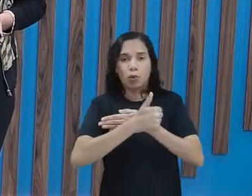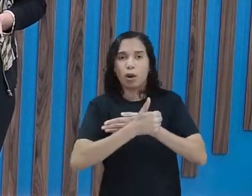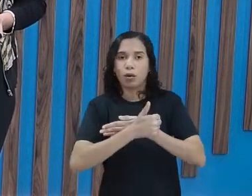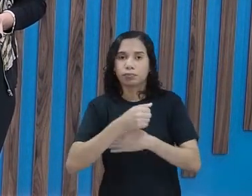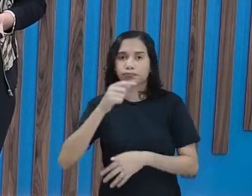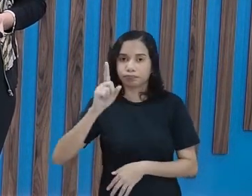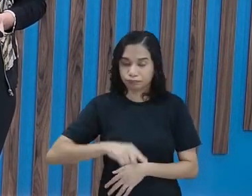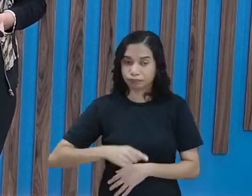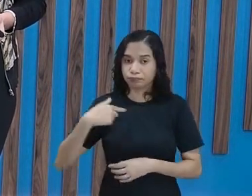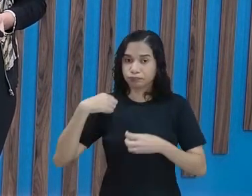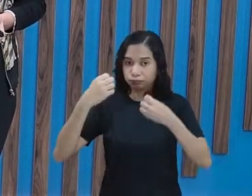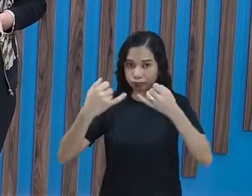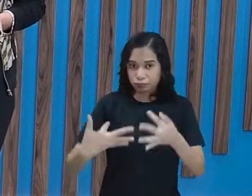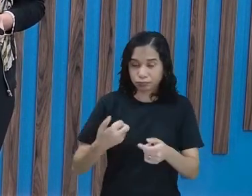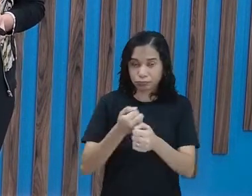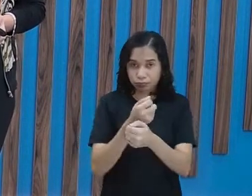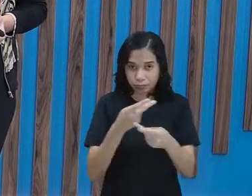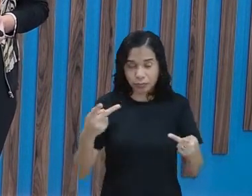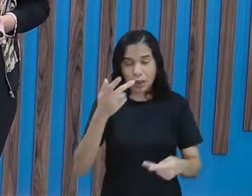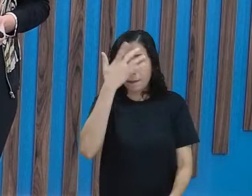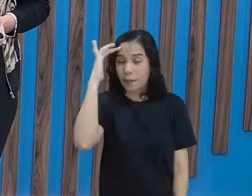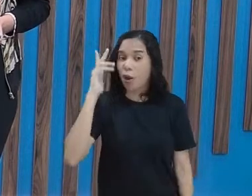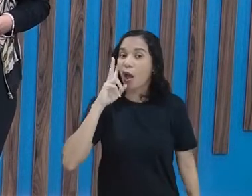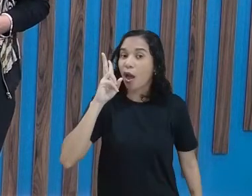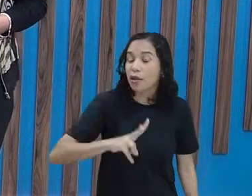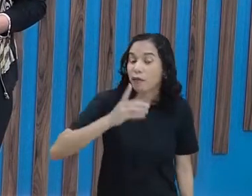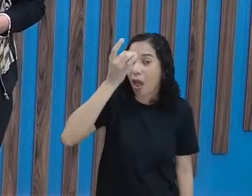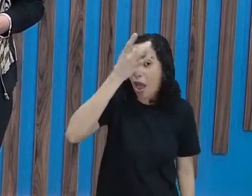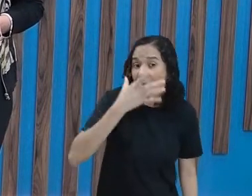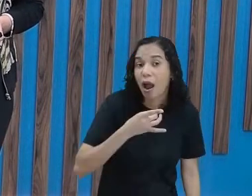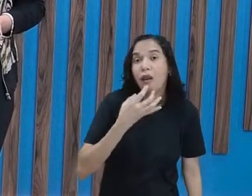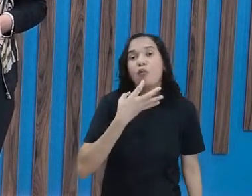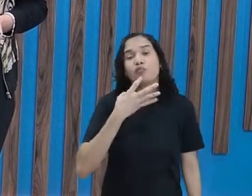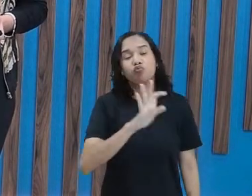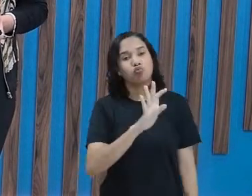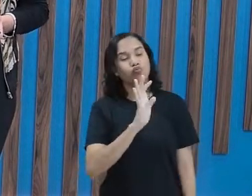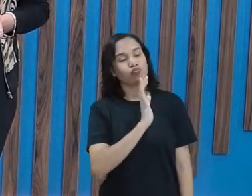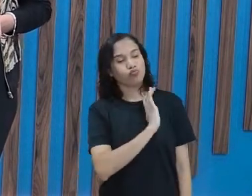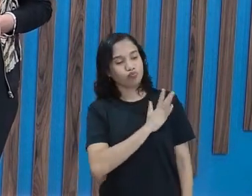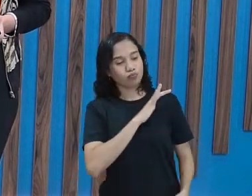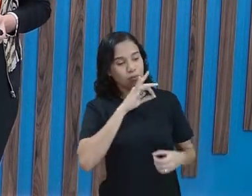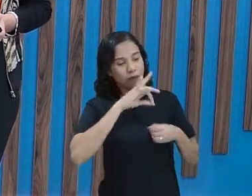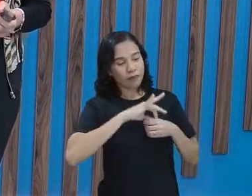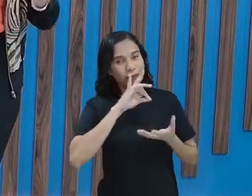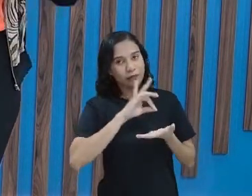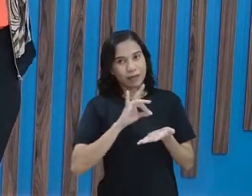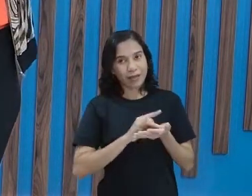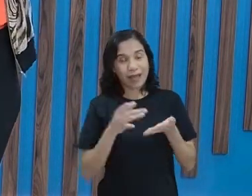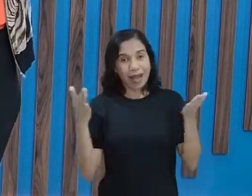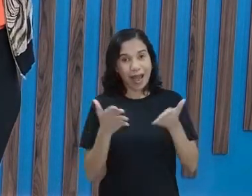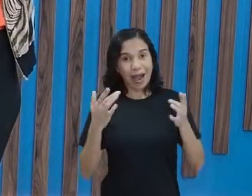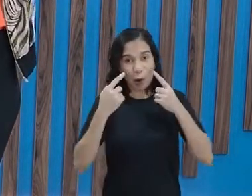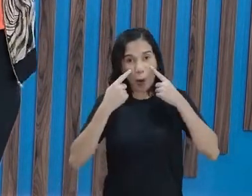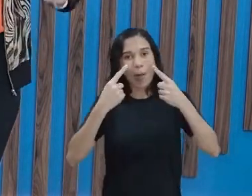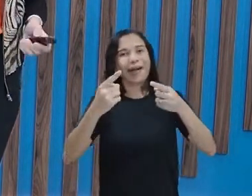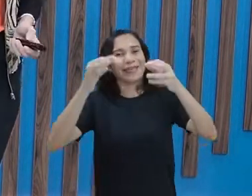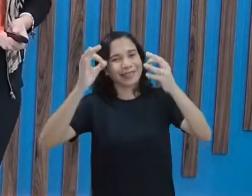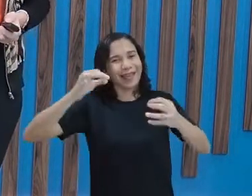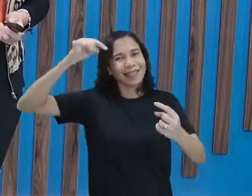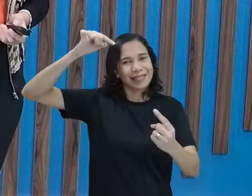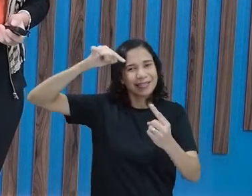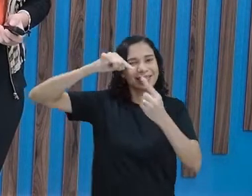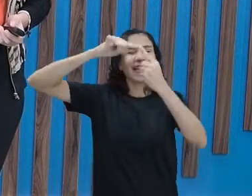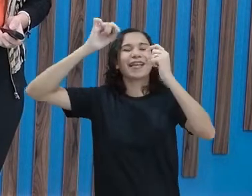Foi esse que eu falei para vocês. Quem vê cara não vê coração. Agora é a sua vez. Agora a frase aí está no